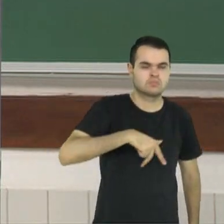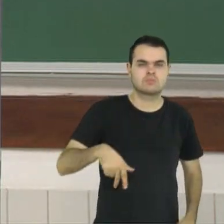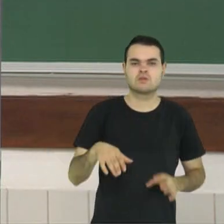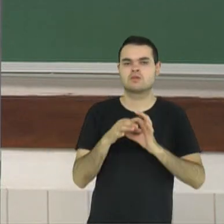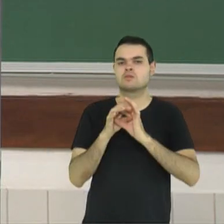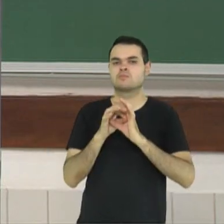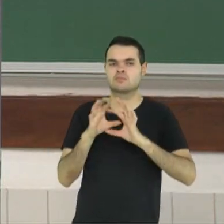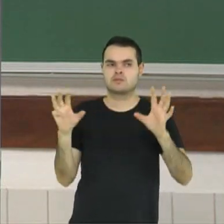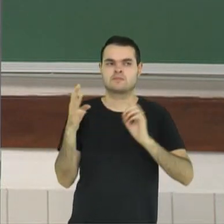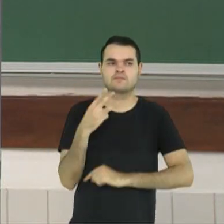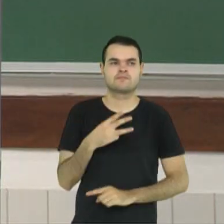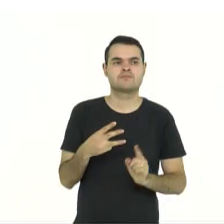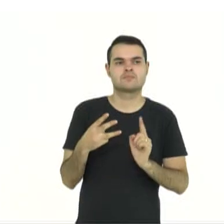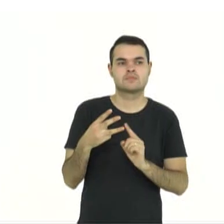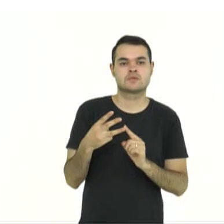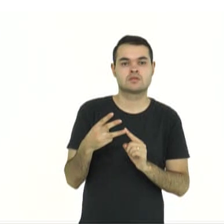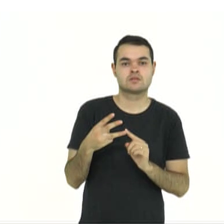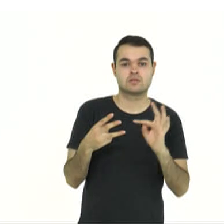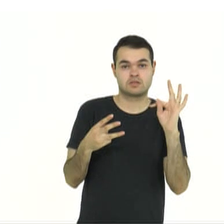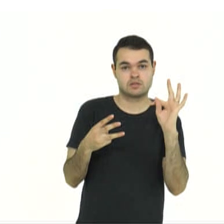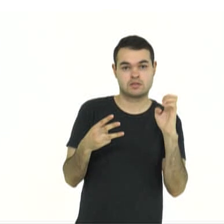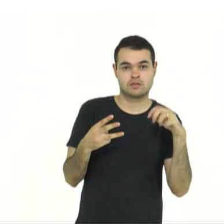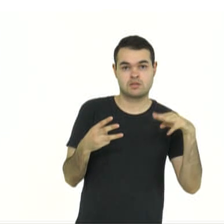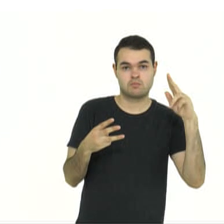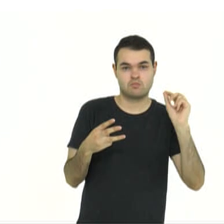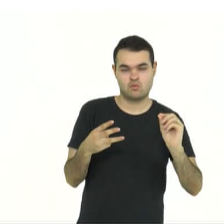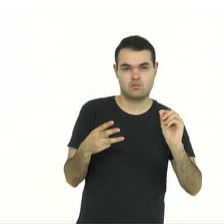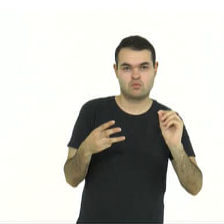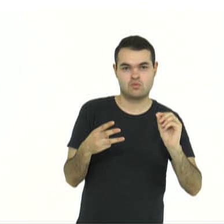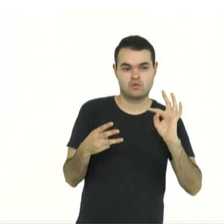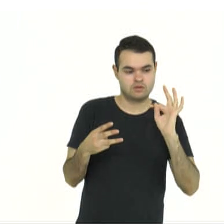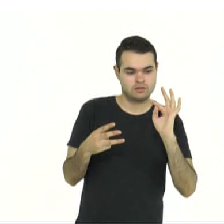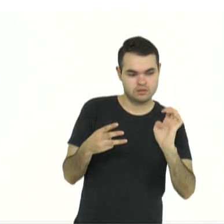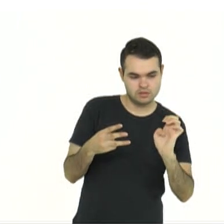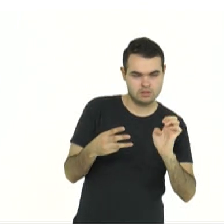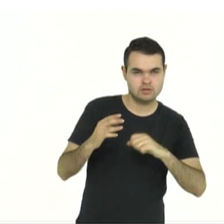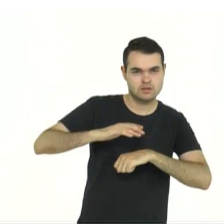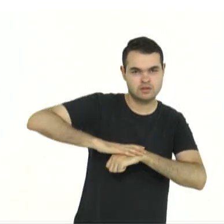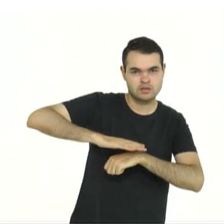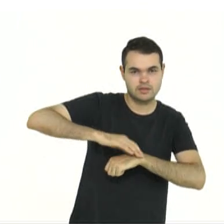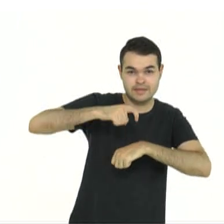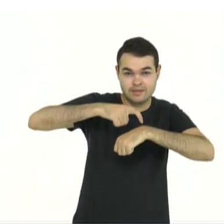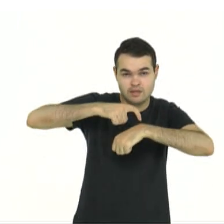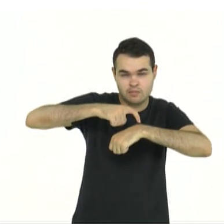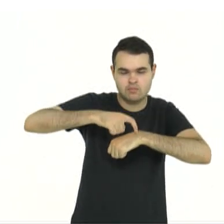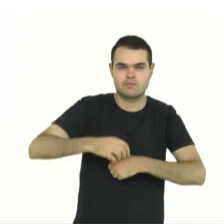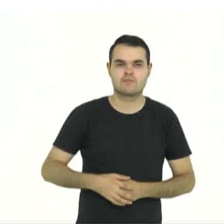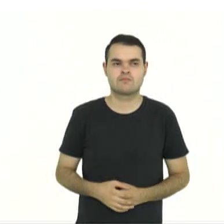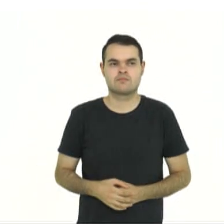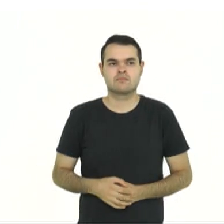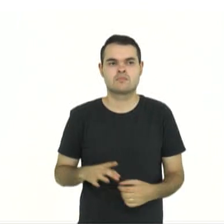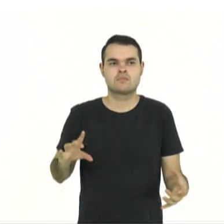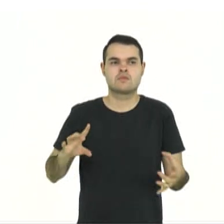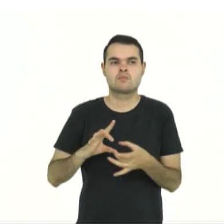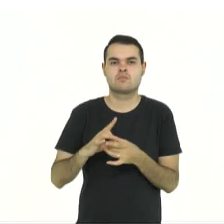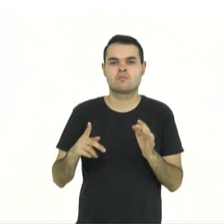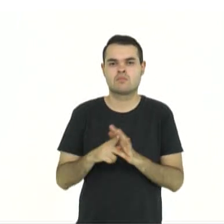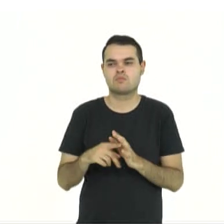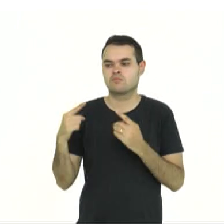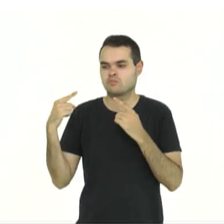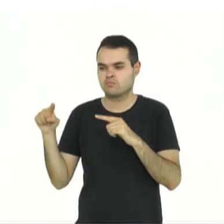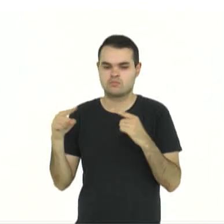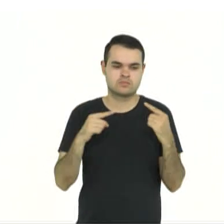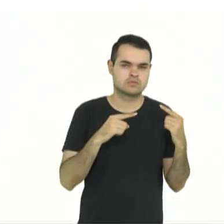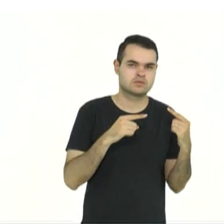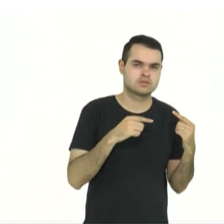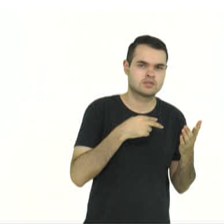liberdade de se movimentar. E o terceiro elemento básico da dança é o tempo, referência que constitui a ligação entre a dança e a